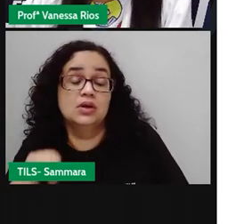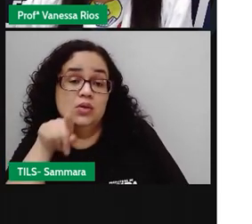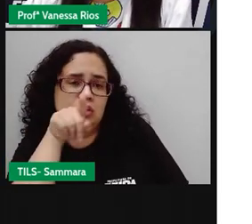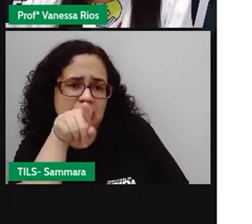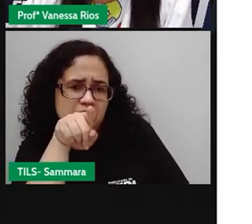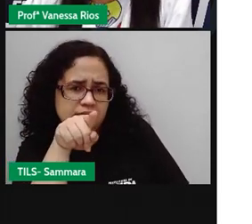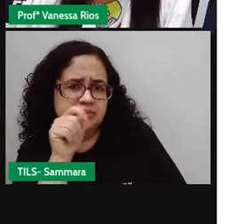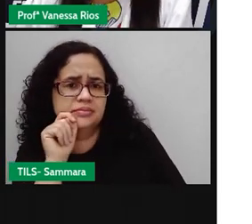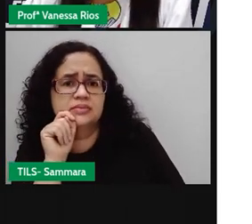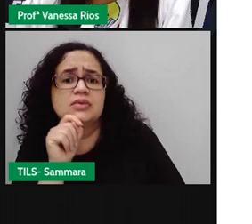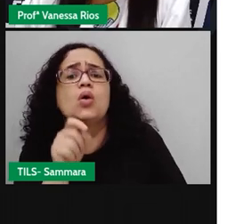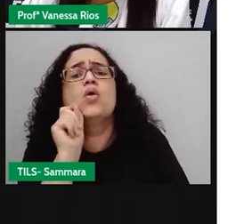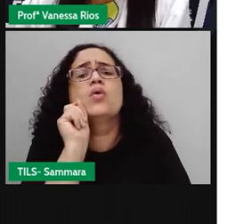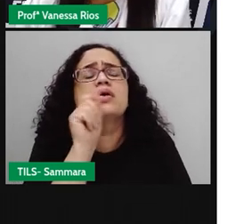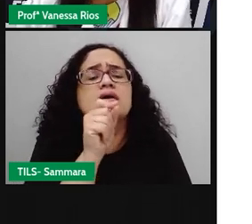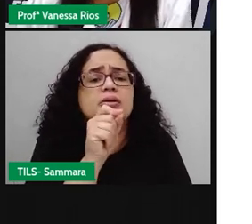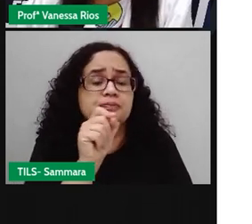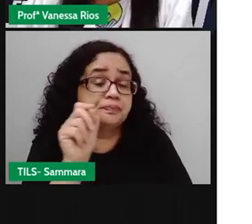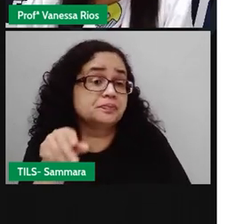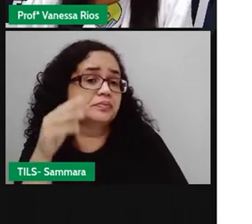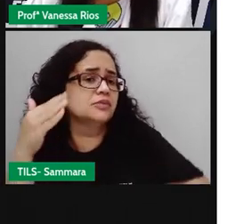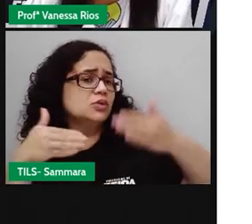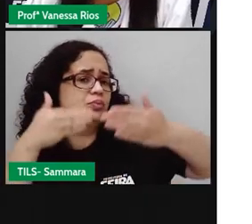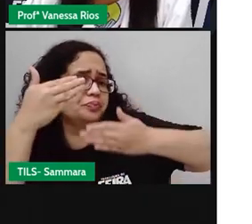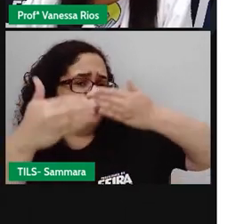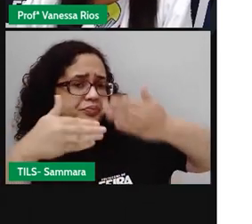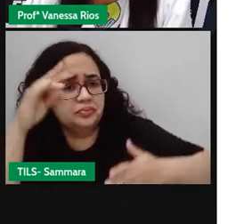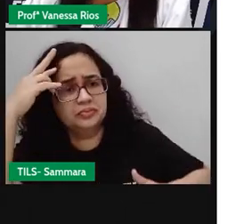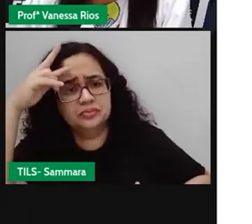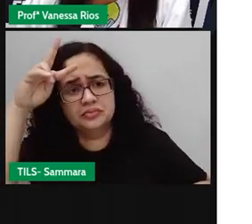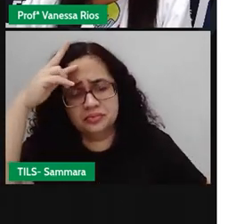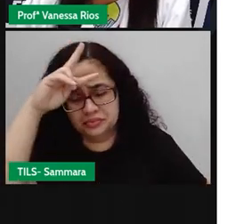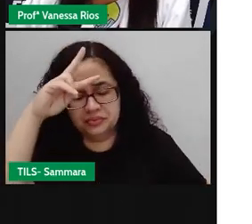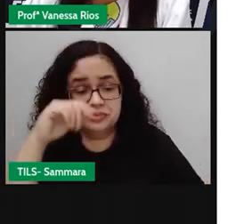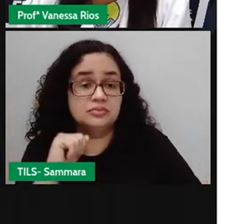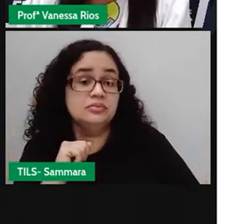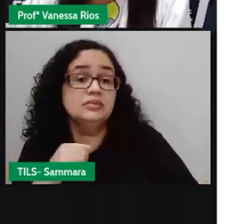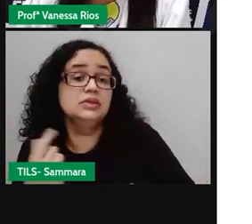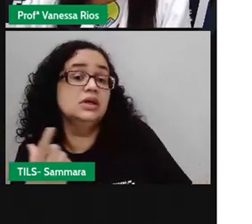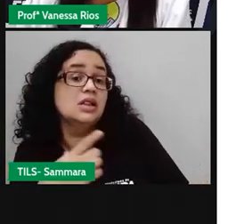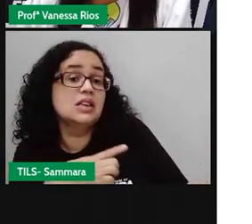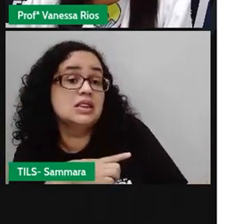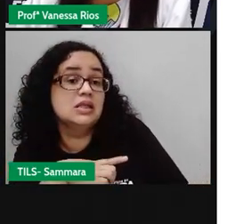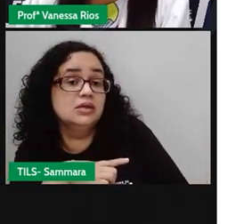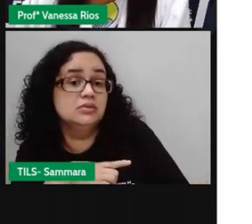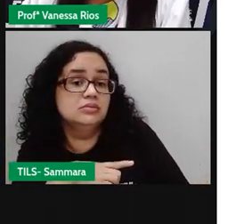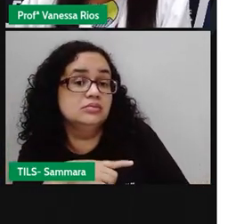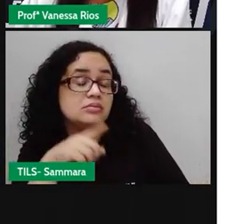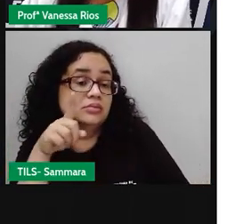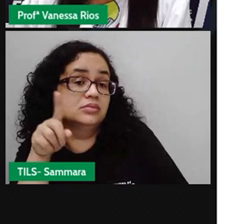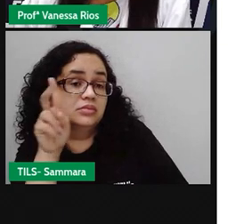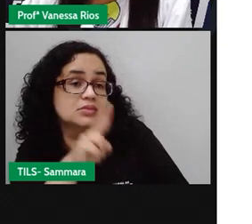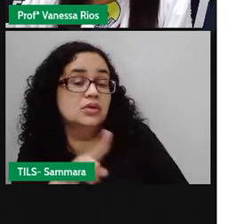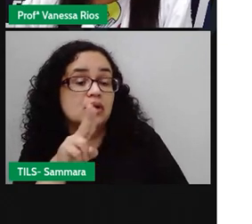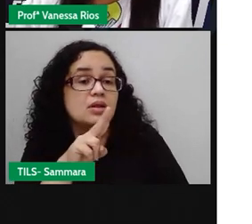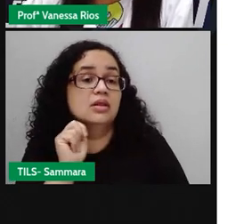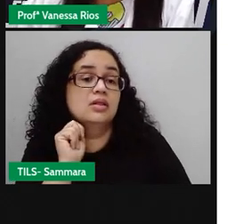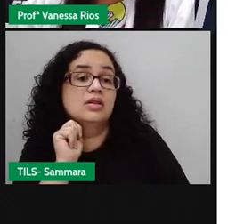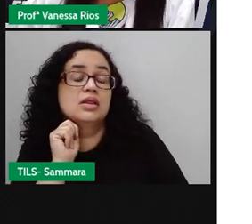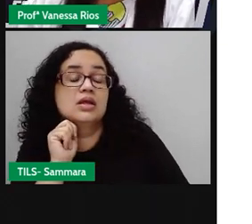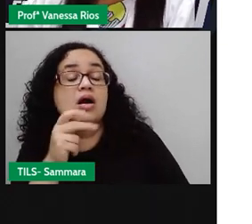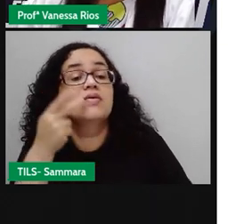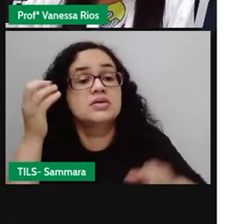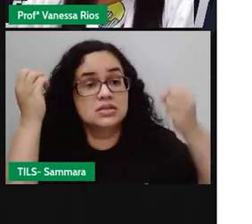E aí a Pró trouxe a definição, né? Como é que patrimônio aparece definido? Patrimônio